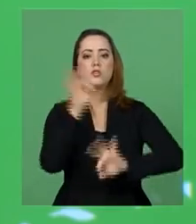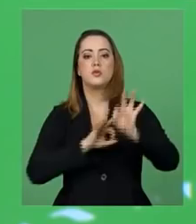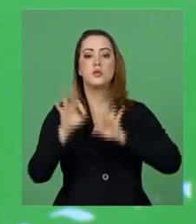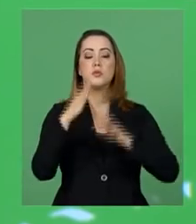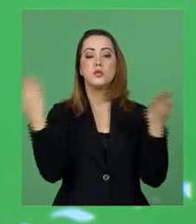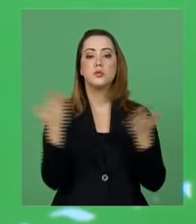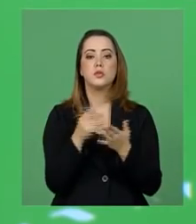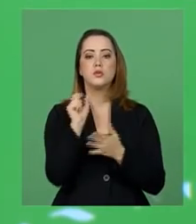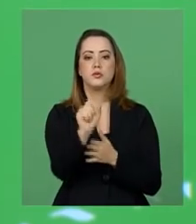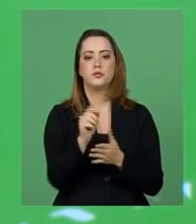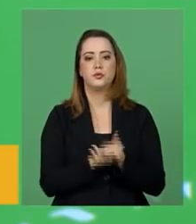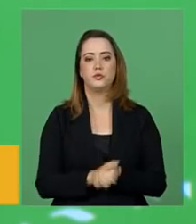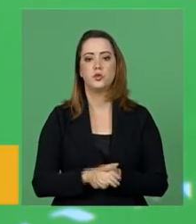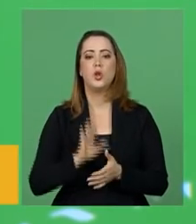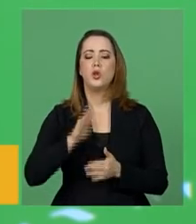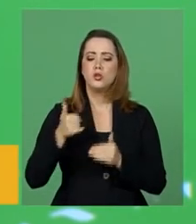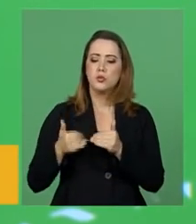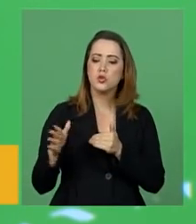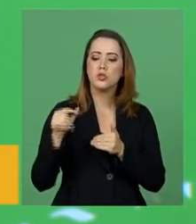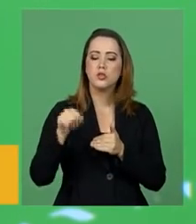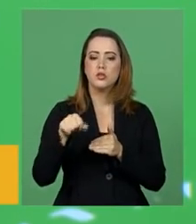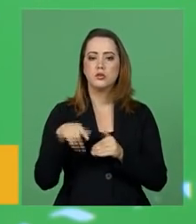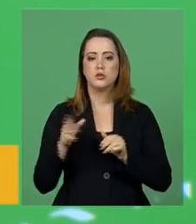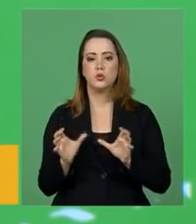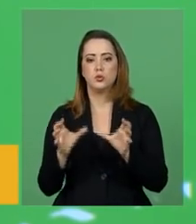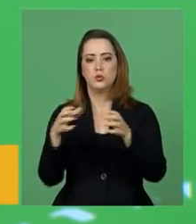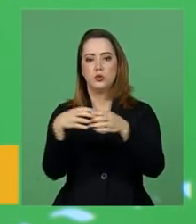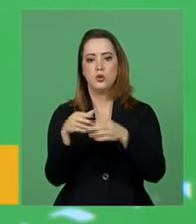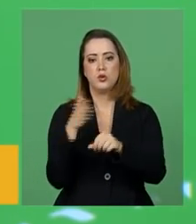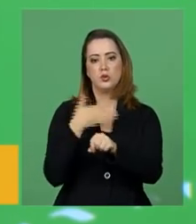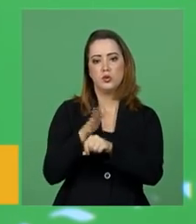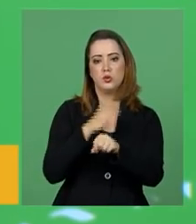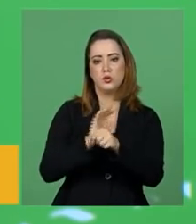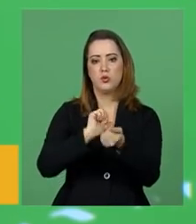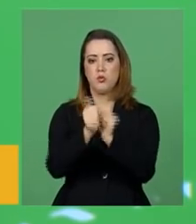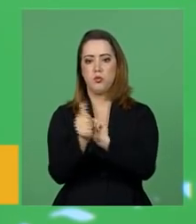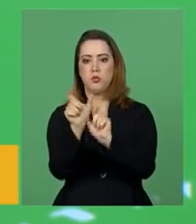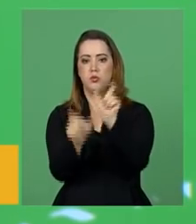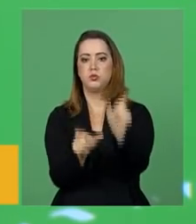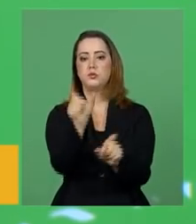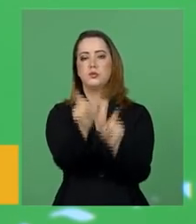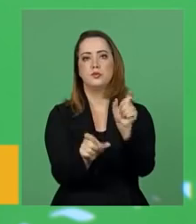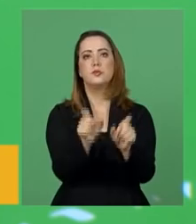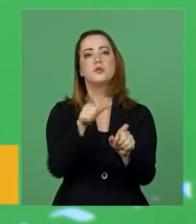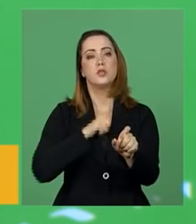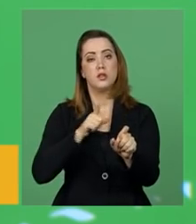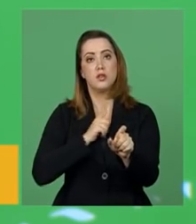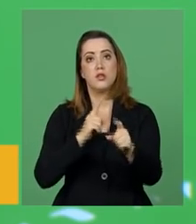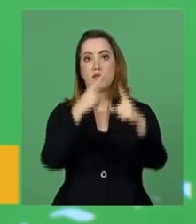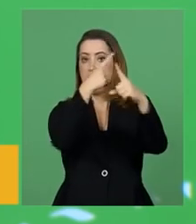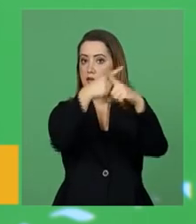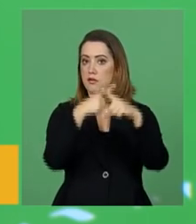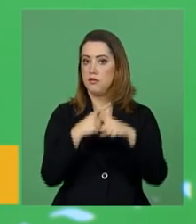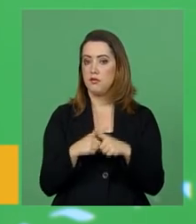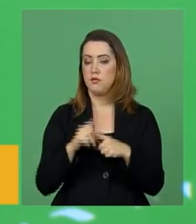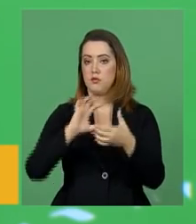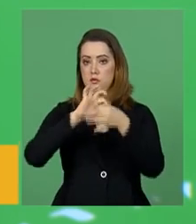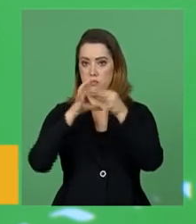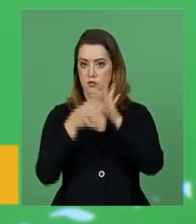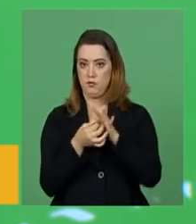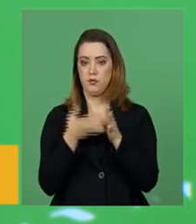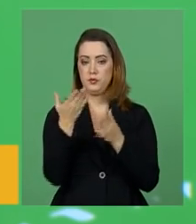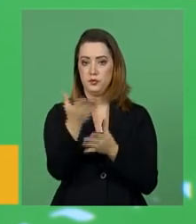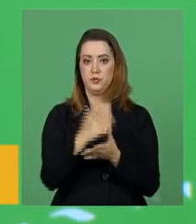logo na abertura do desfile, um grupamento dos atletas de alto rendimento, que tiveram uma participação expressiva nos Jogos